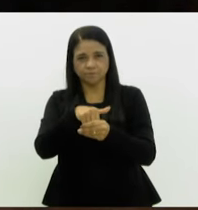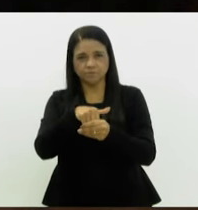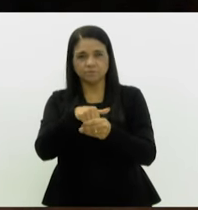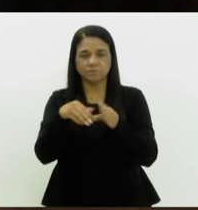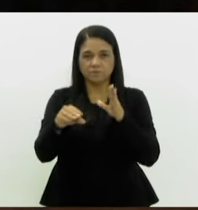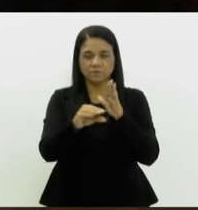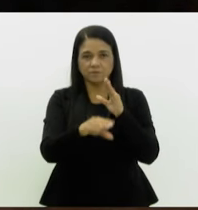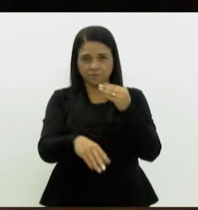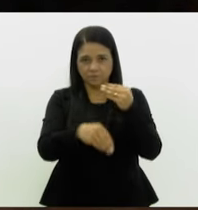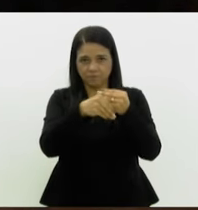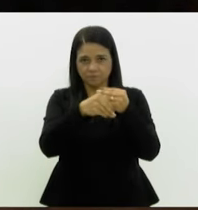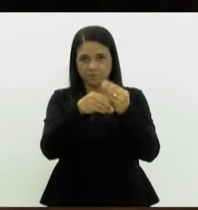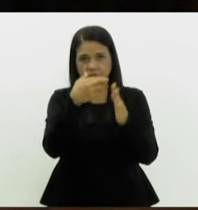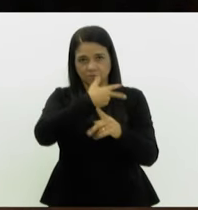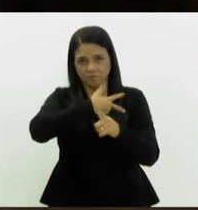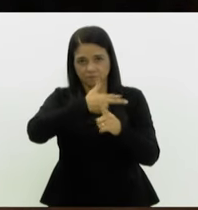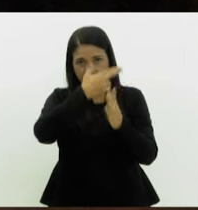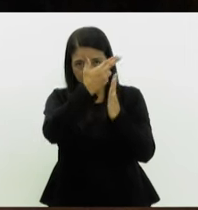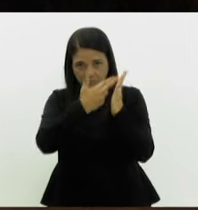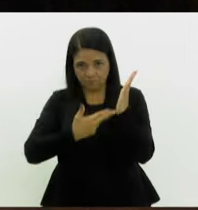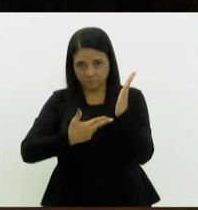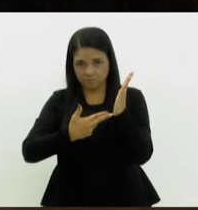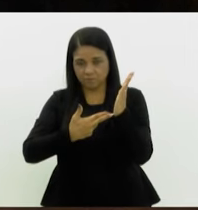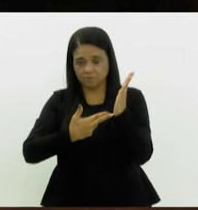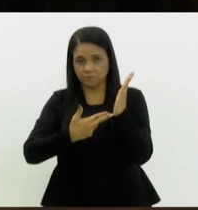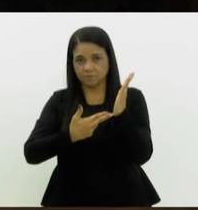emenda de redação.